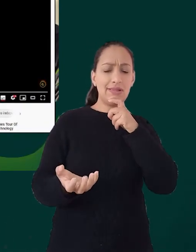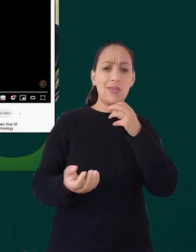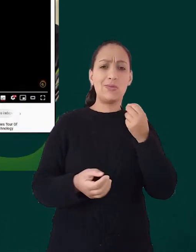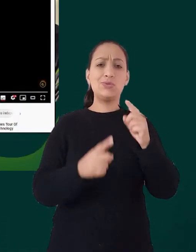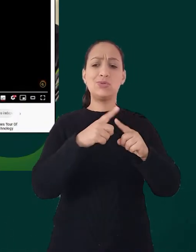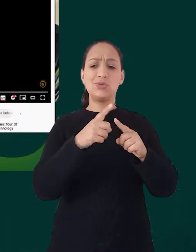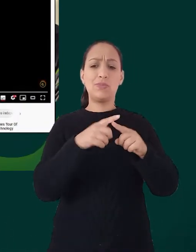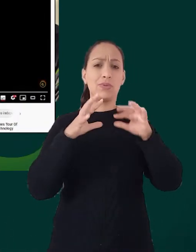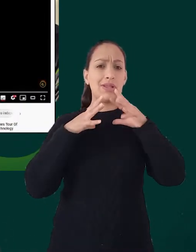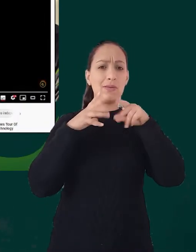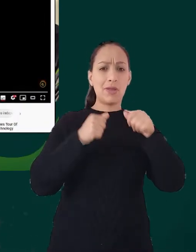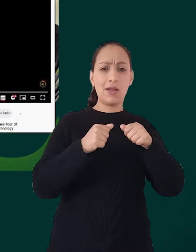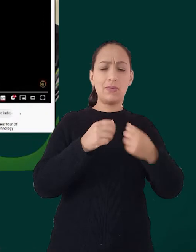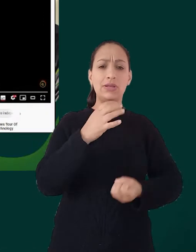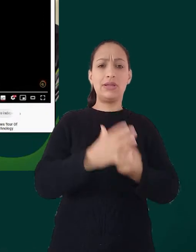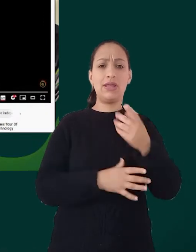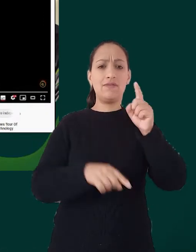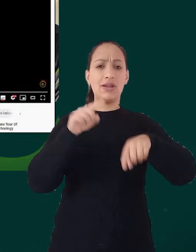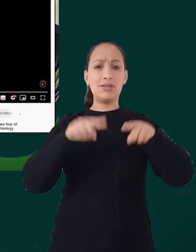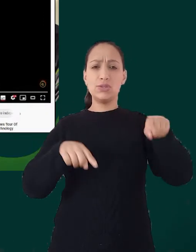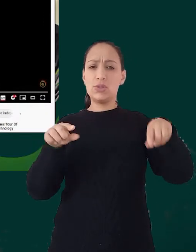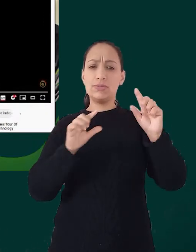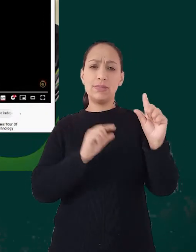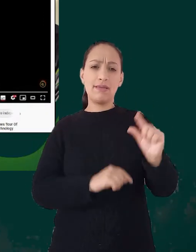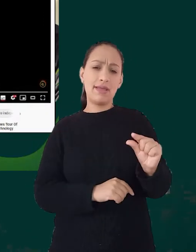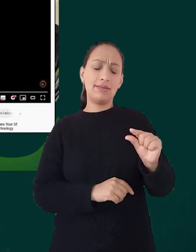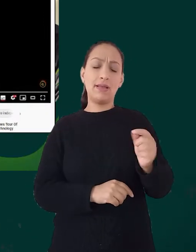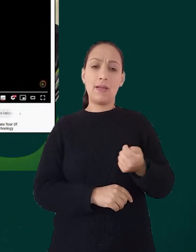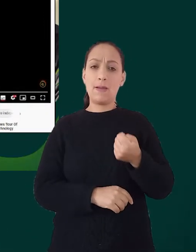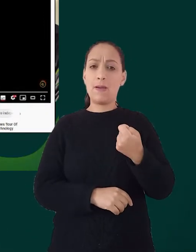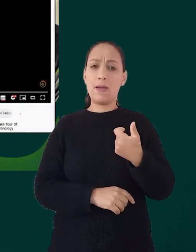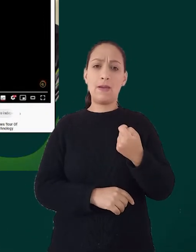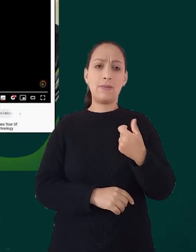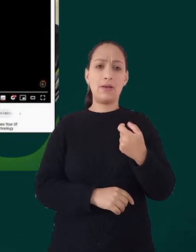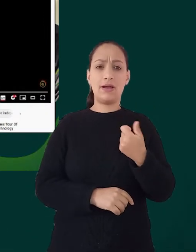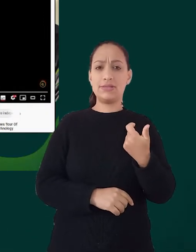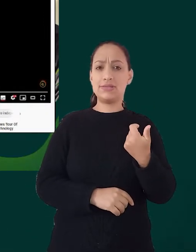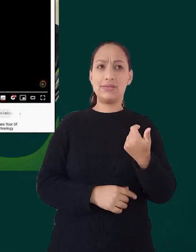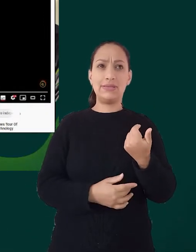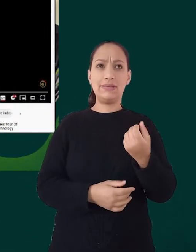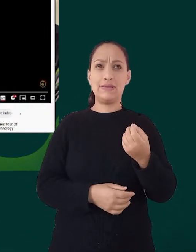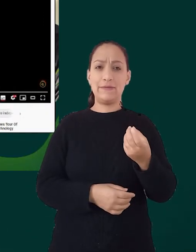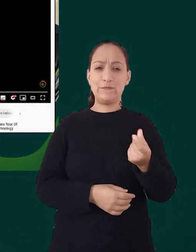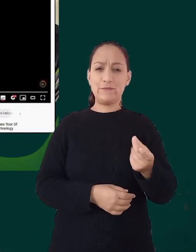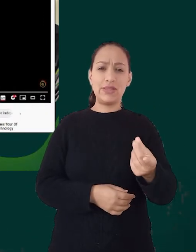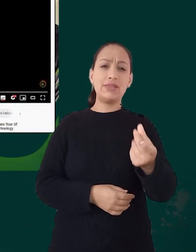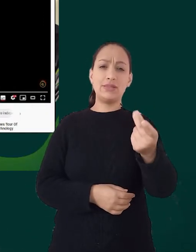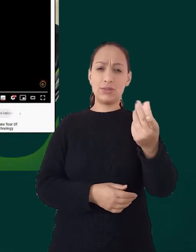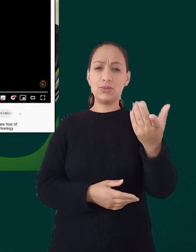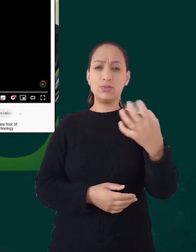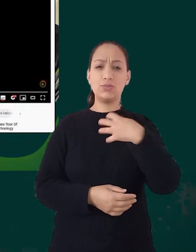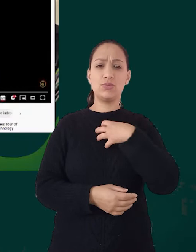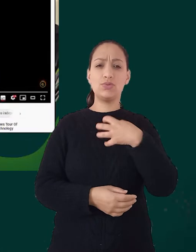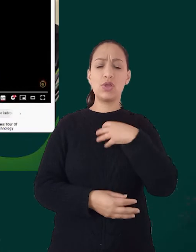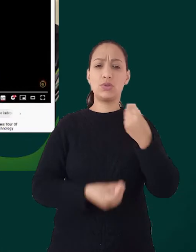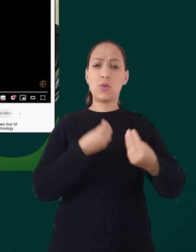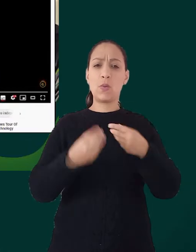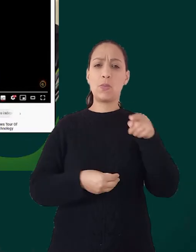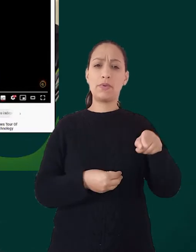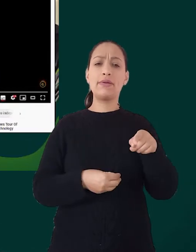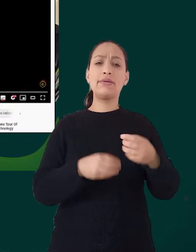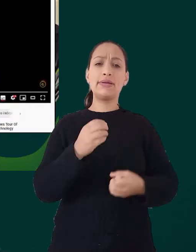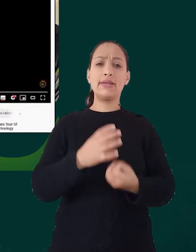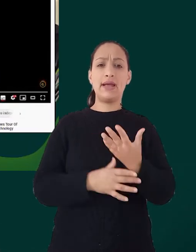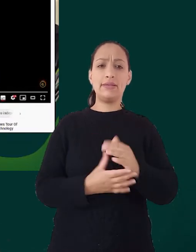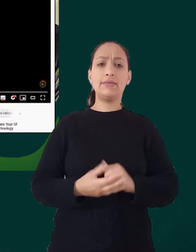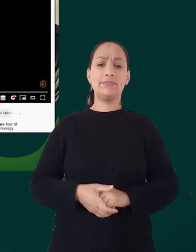ele cria pequenas variações. Então é praticamente infinito, né, a forma como ele é criado.